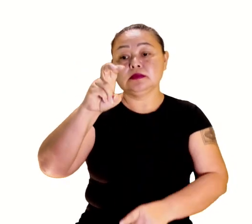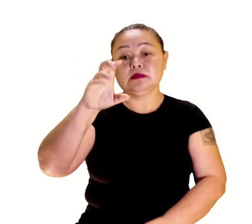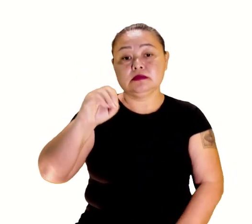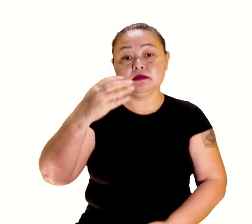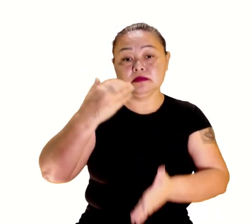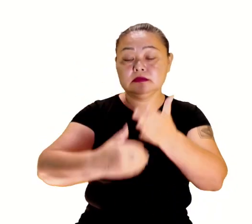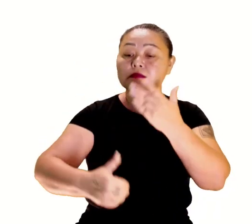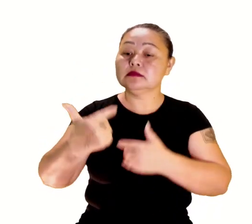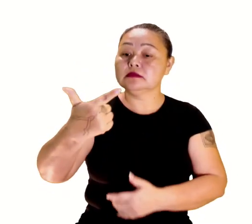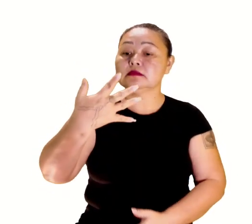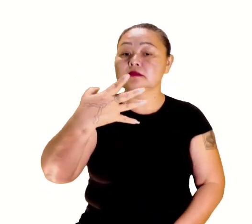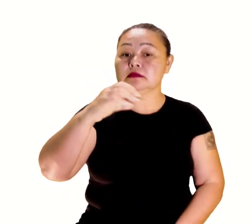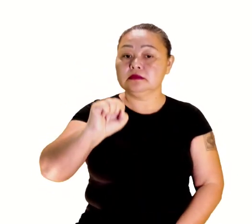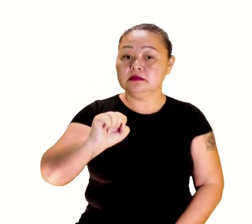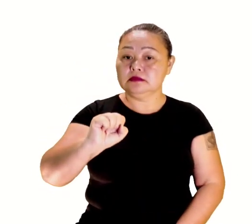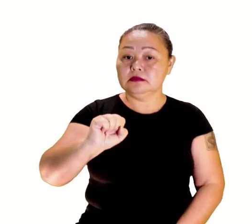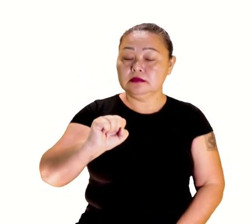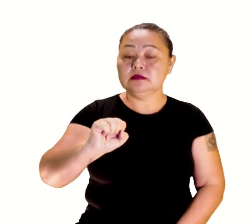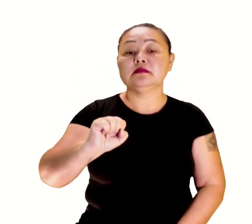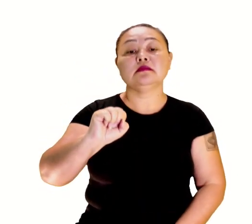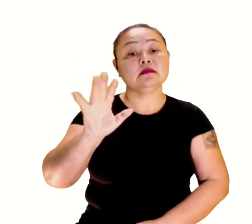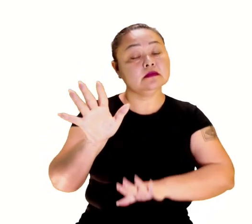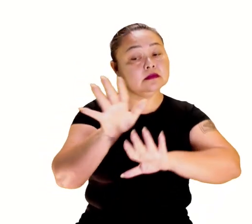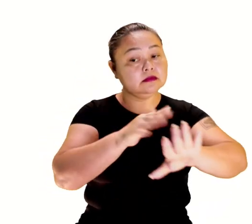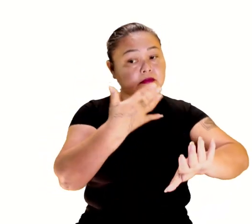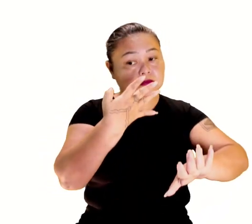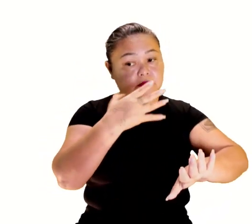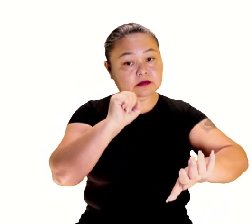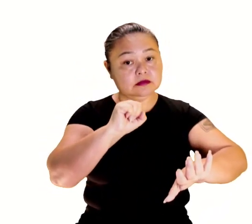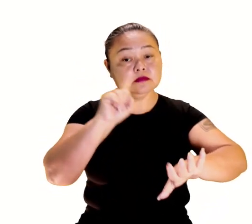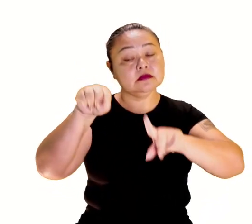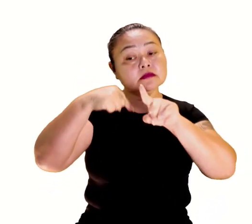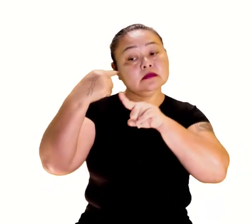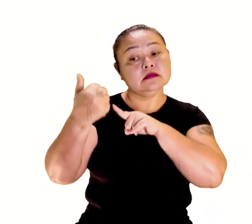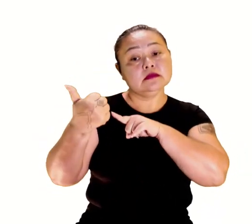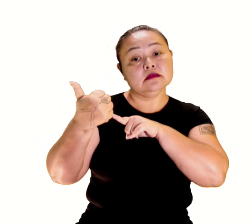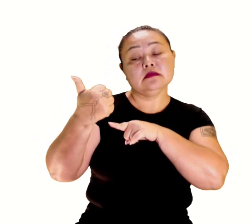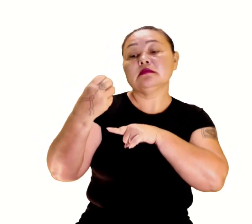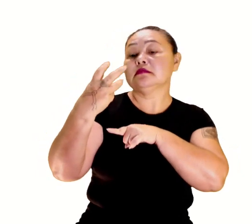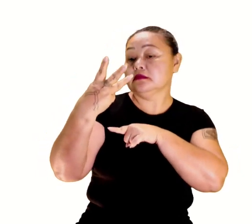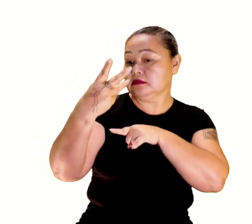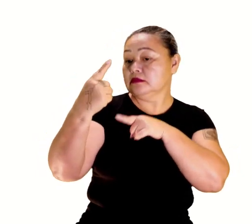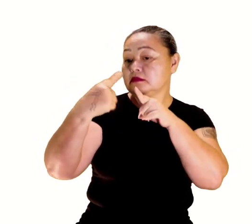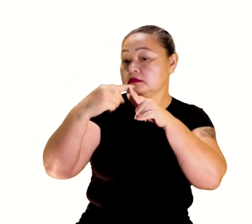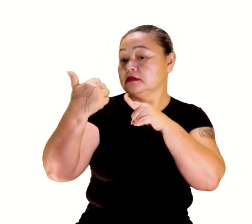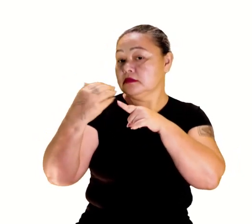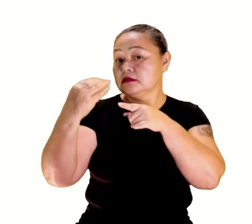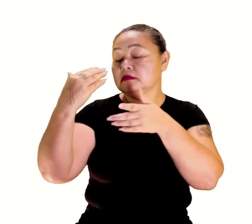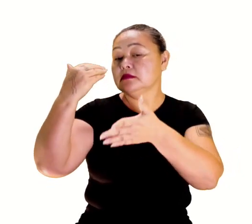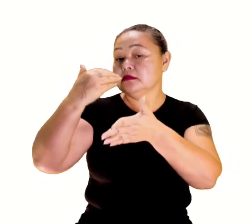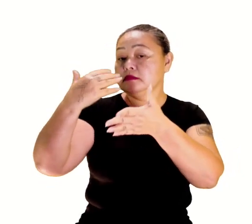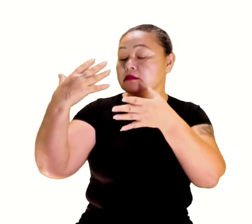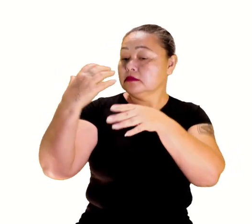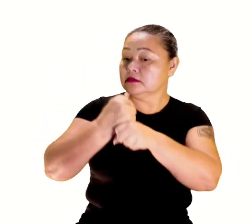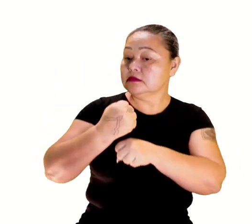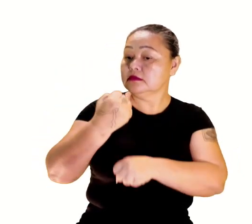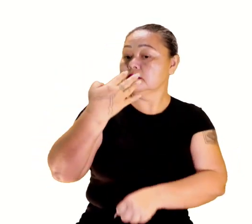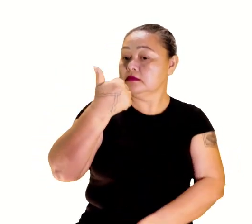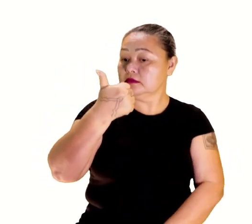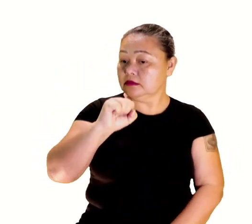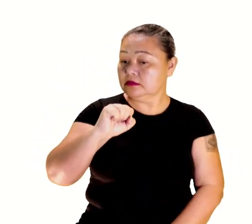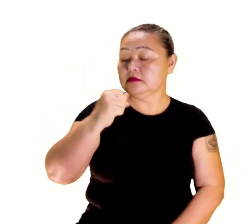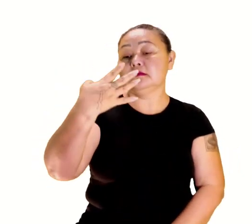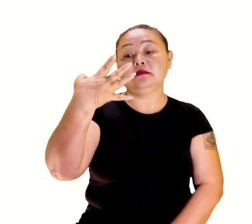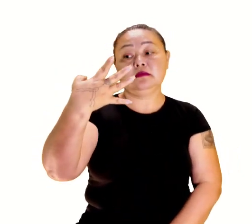Tira 2, 48. 48 de um lado da igualdade. Do outro lado, 3 vezes 10, 30. 30. 30 mais